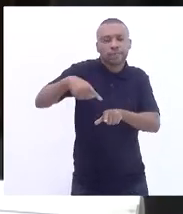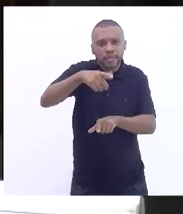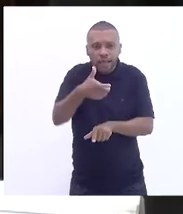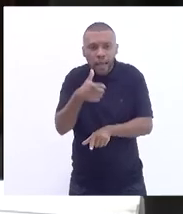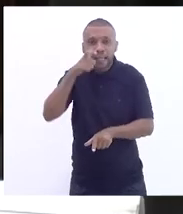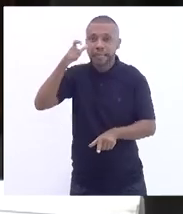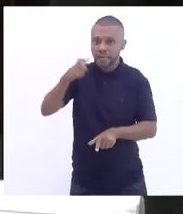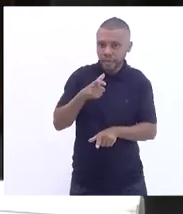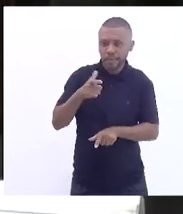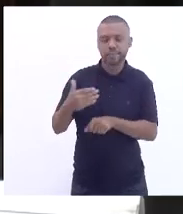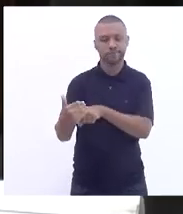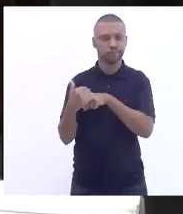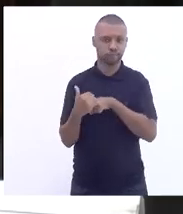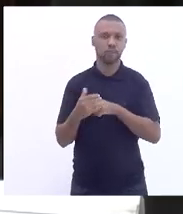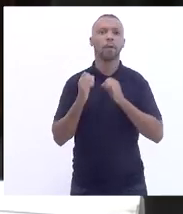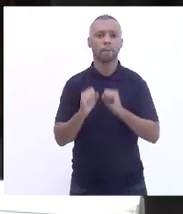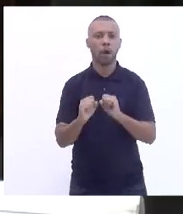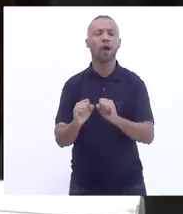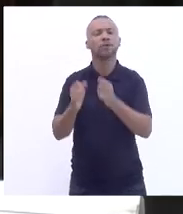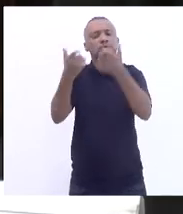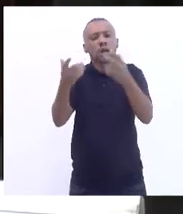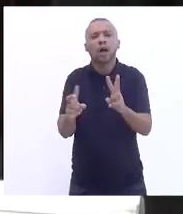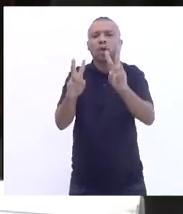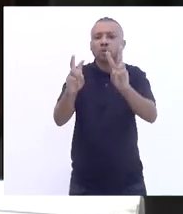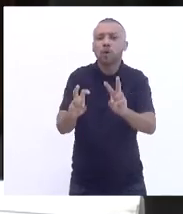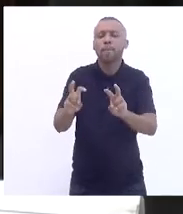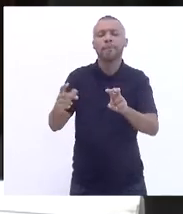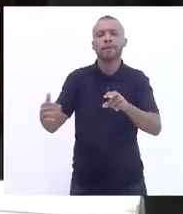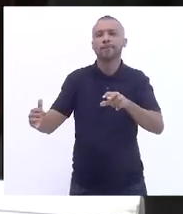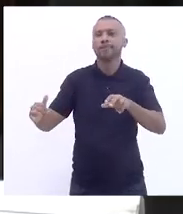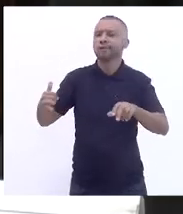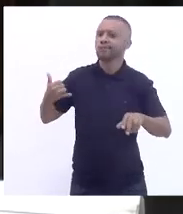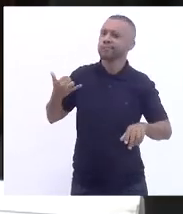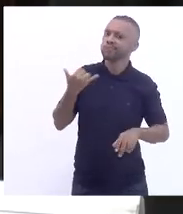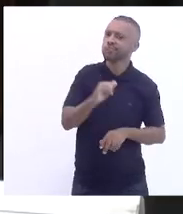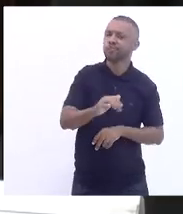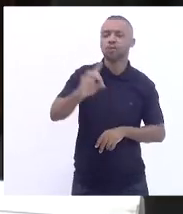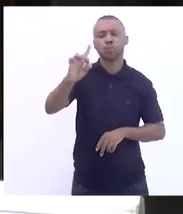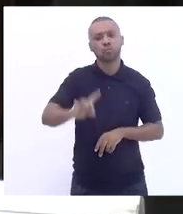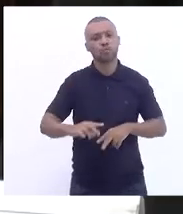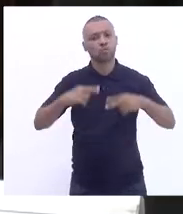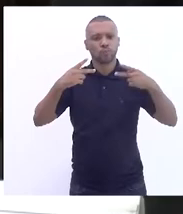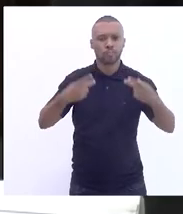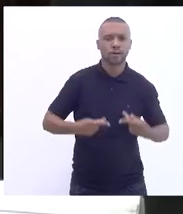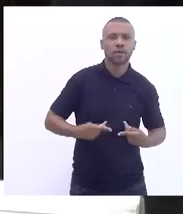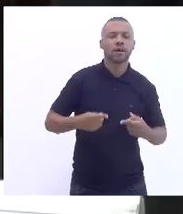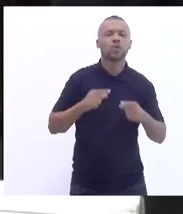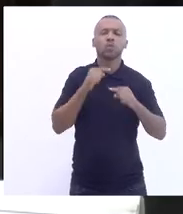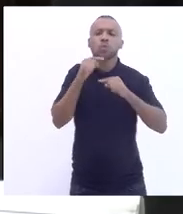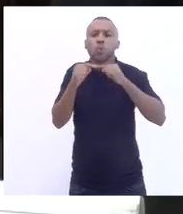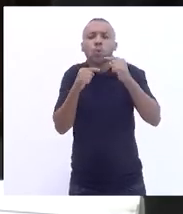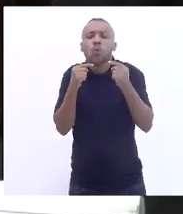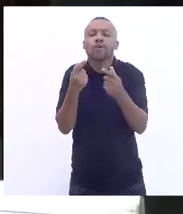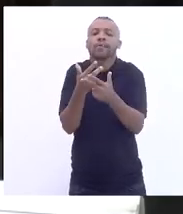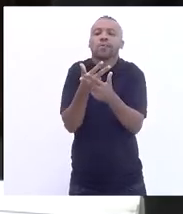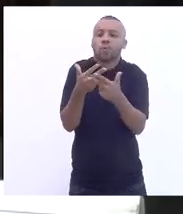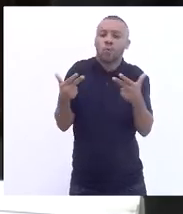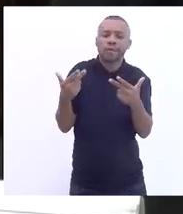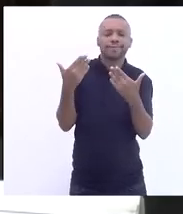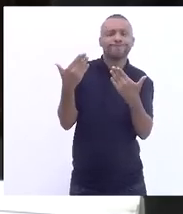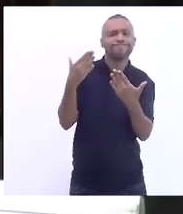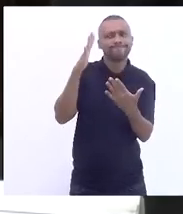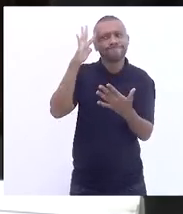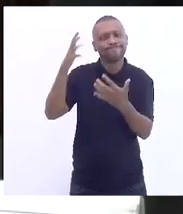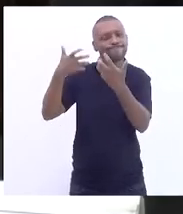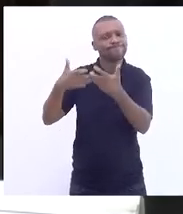para falar sobre assuntos e violações de direitos humanos mas também para dúvidas e tudo mais referente também